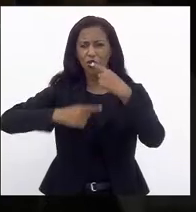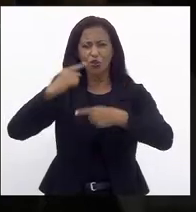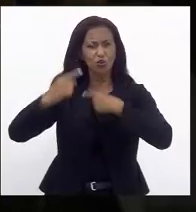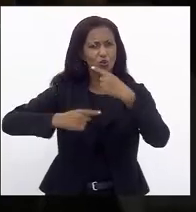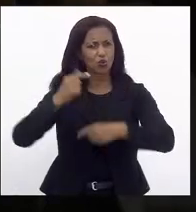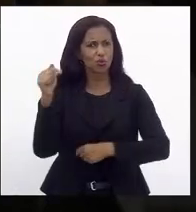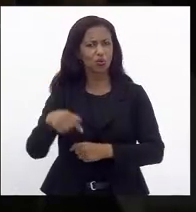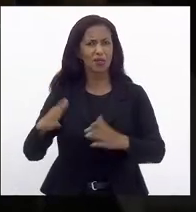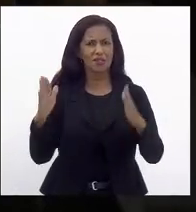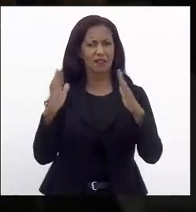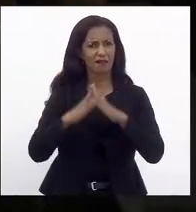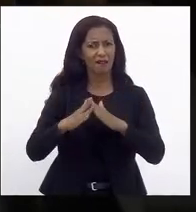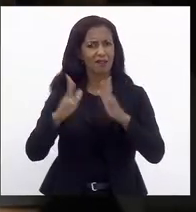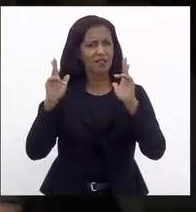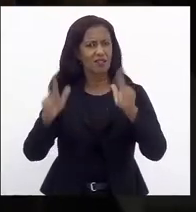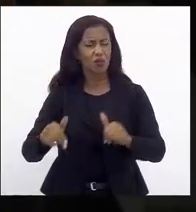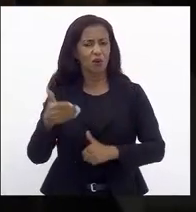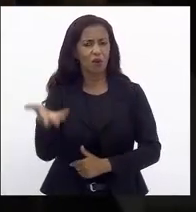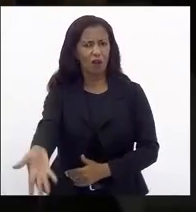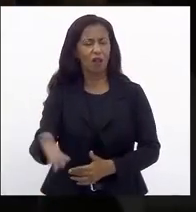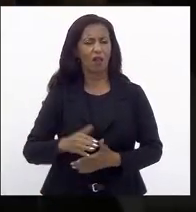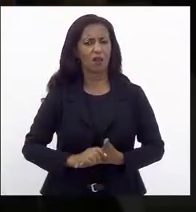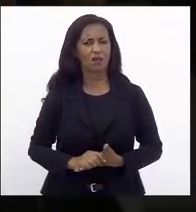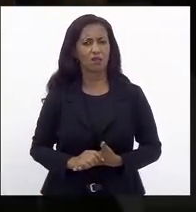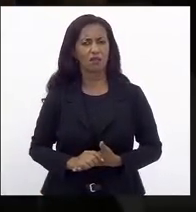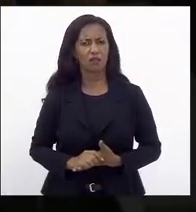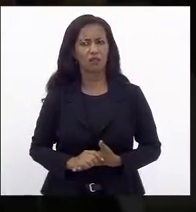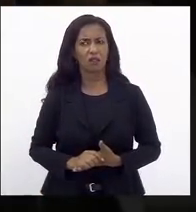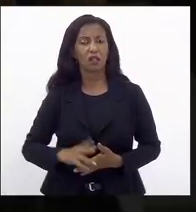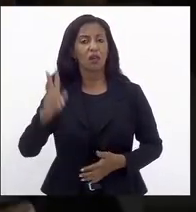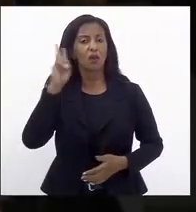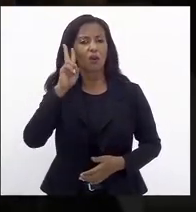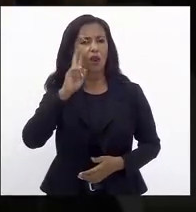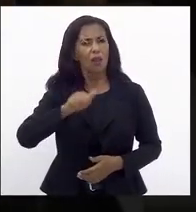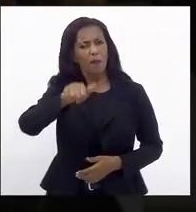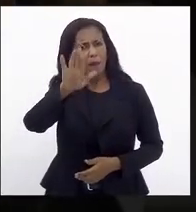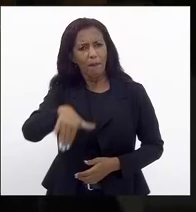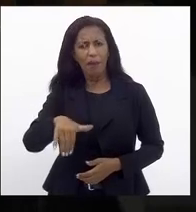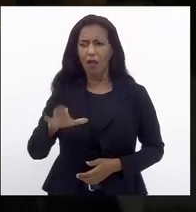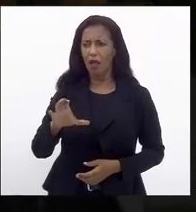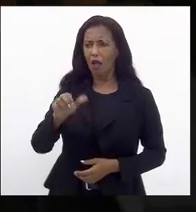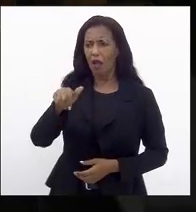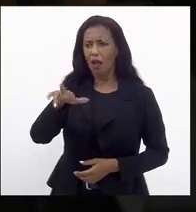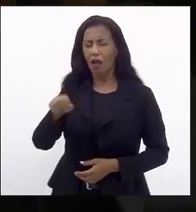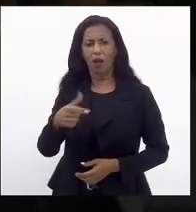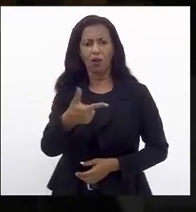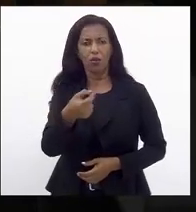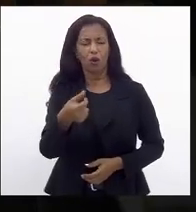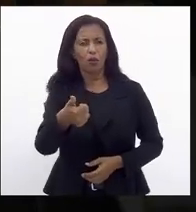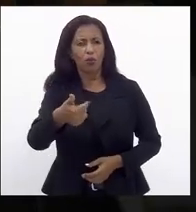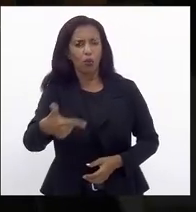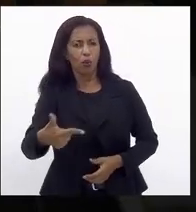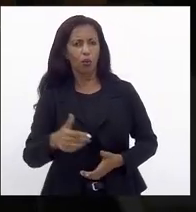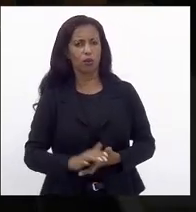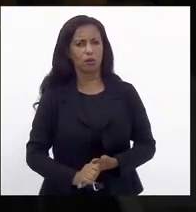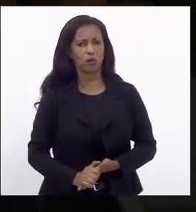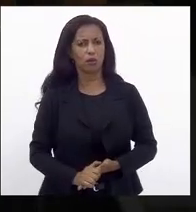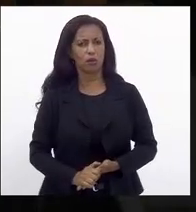casa como essa e a leilão sua galeria eu lembro bem Carlos Macedo e 2012